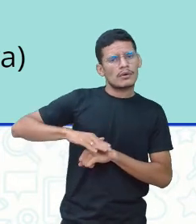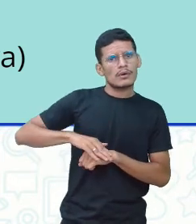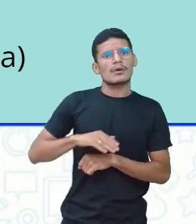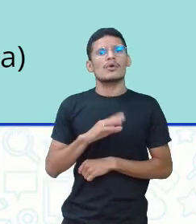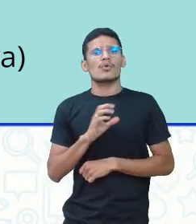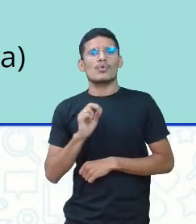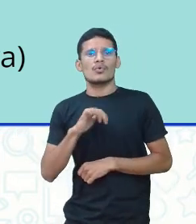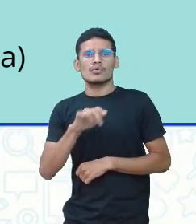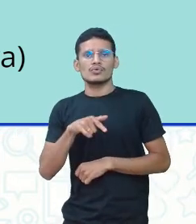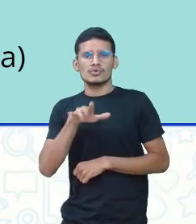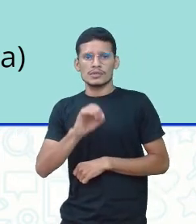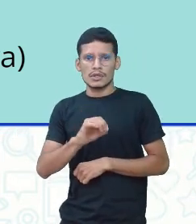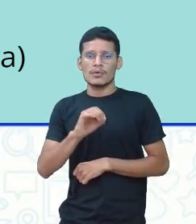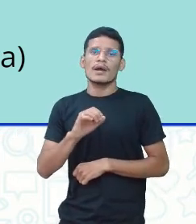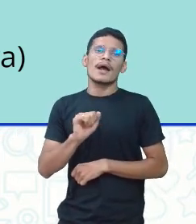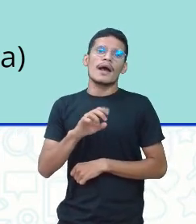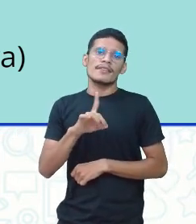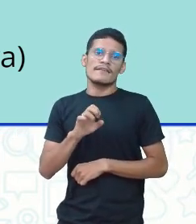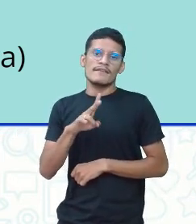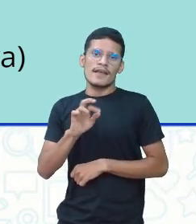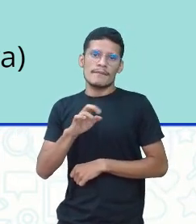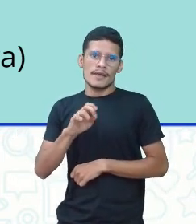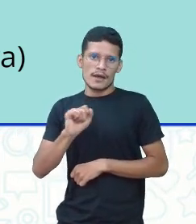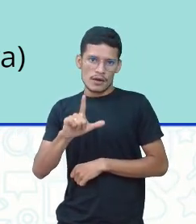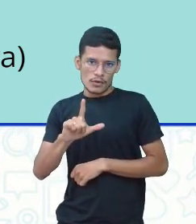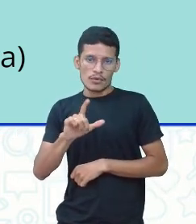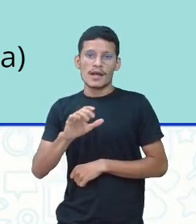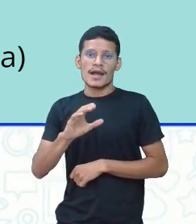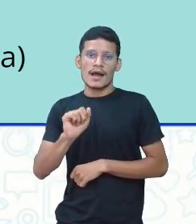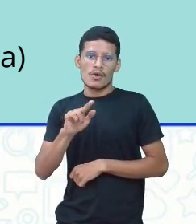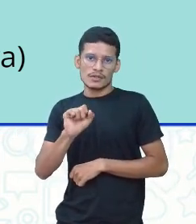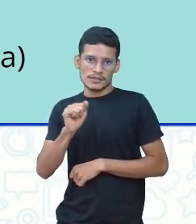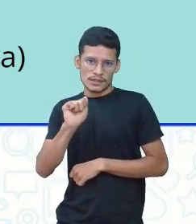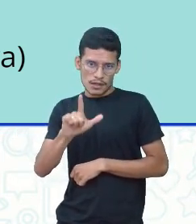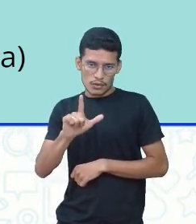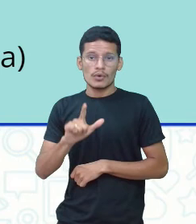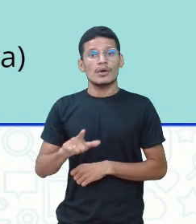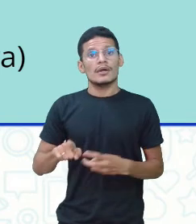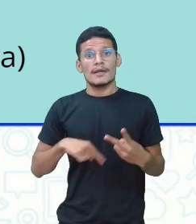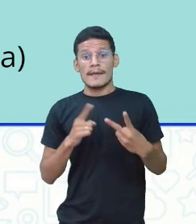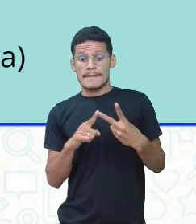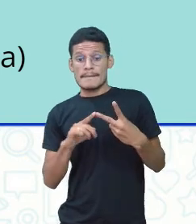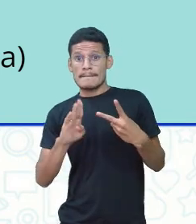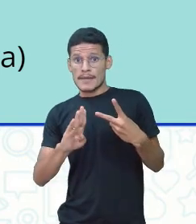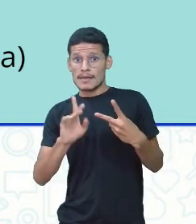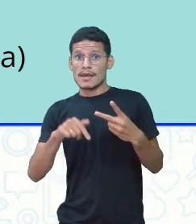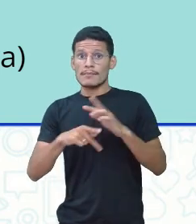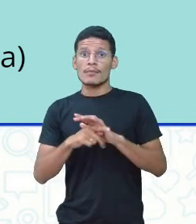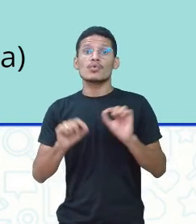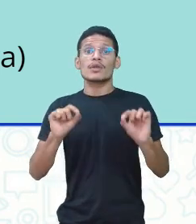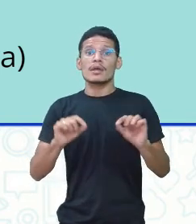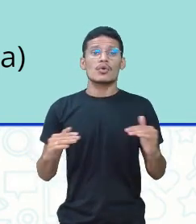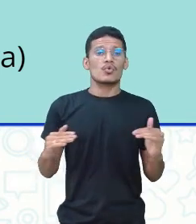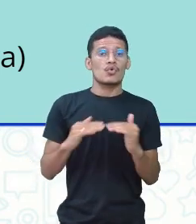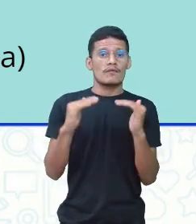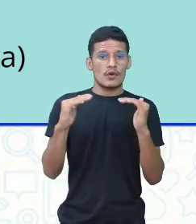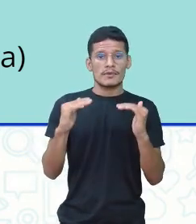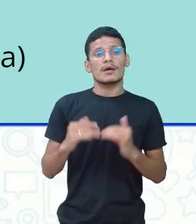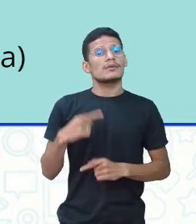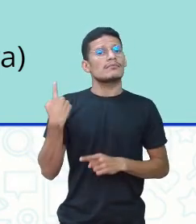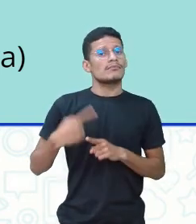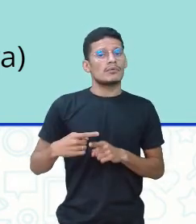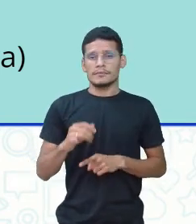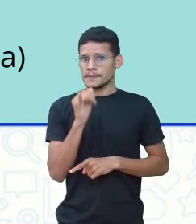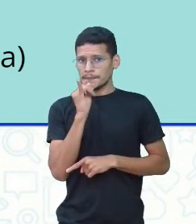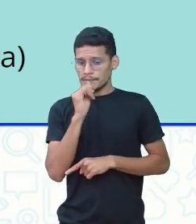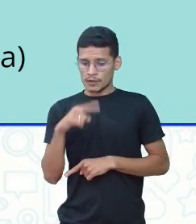conjunção adverbial causal. Na letra B, a ideia é de uma conformidade. Por quê? Porque a